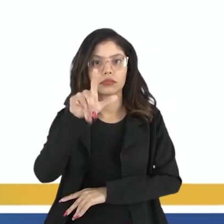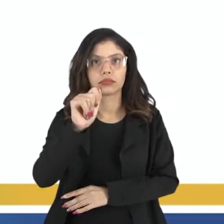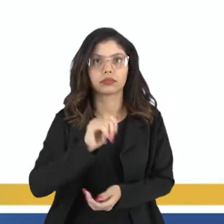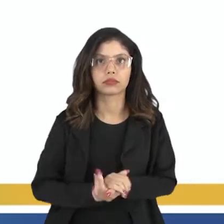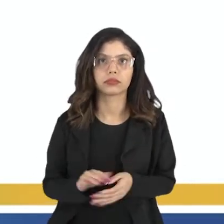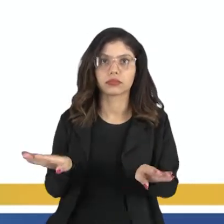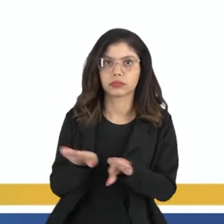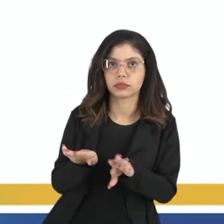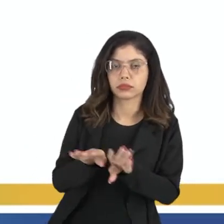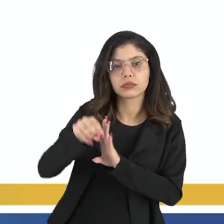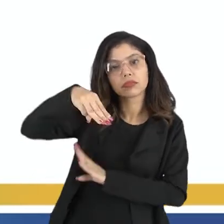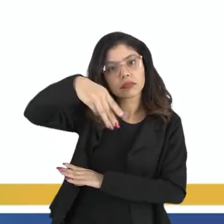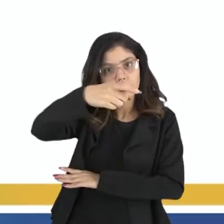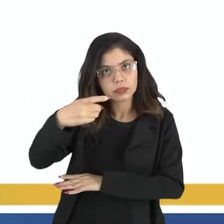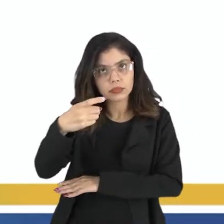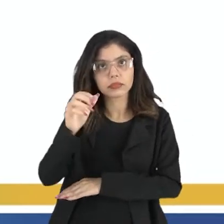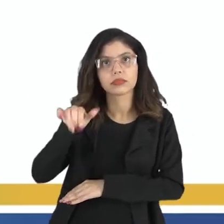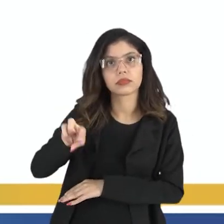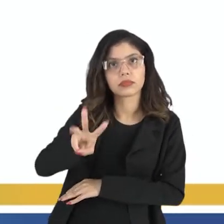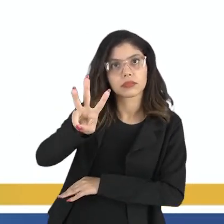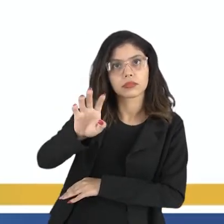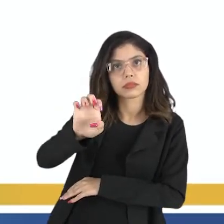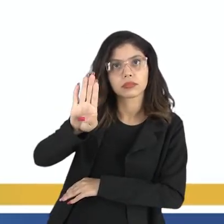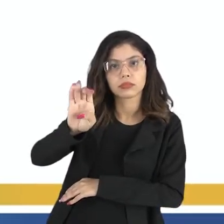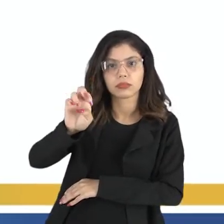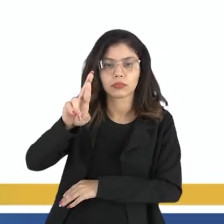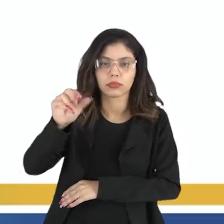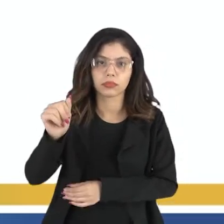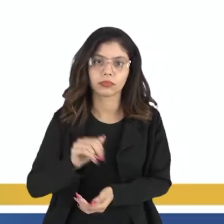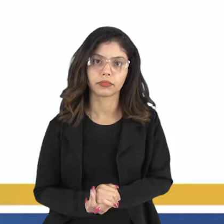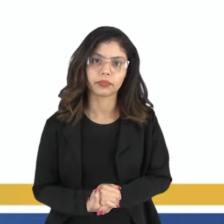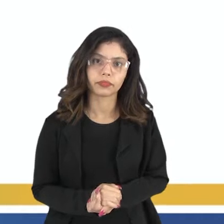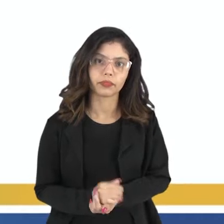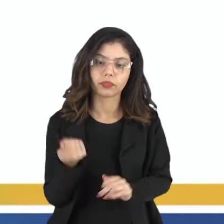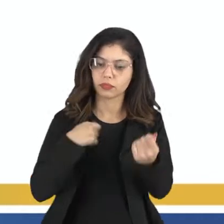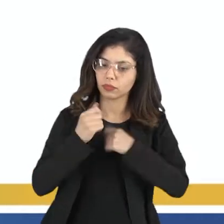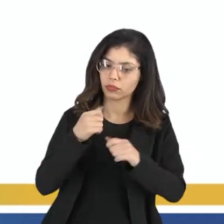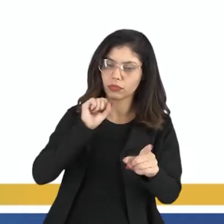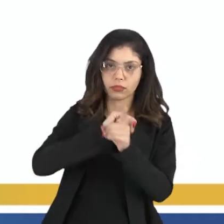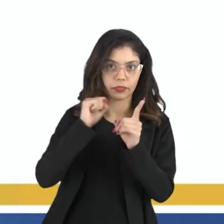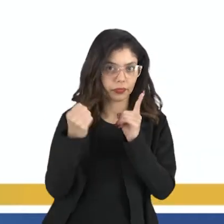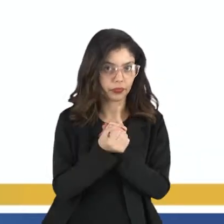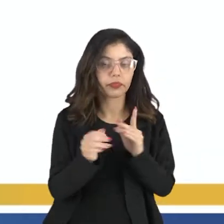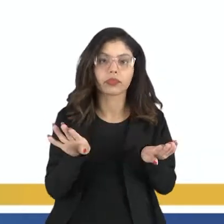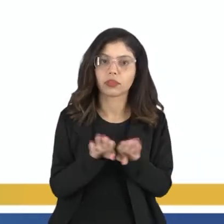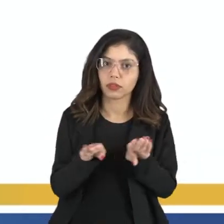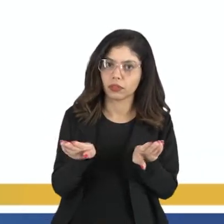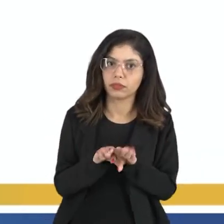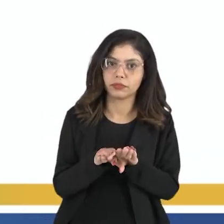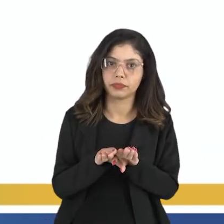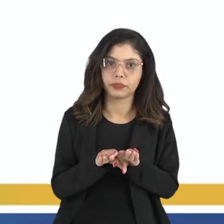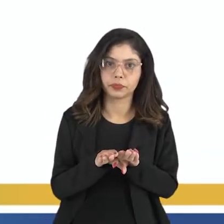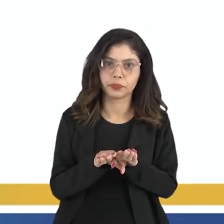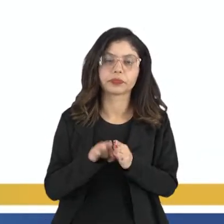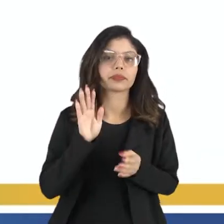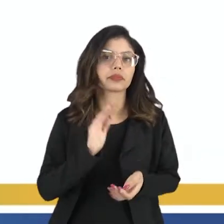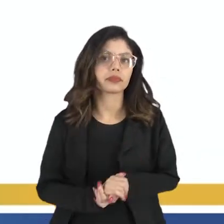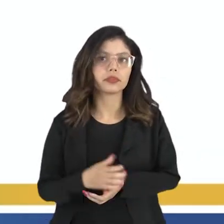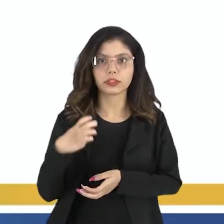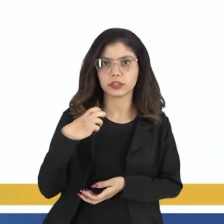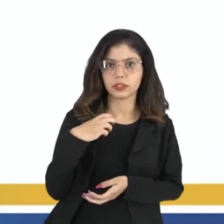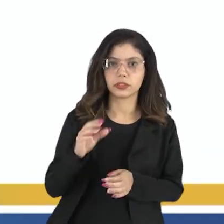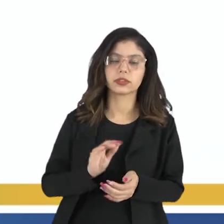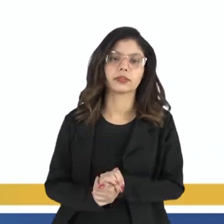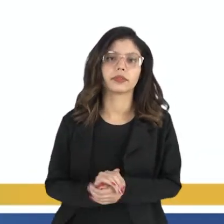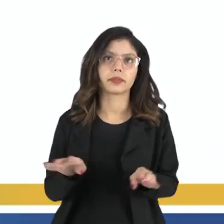de Max Weber, autor das obras Economia e Sociedade e também A Ética Protestante